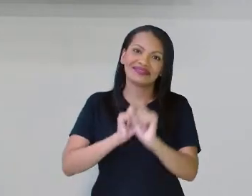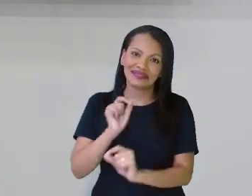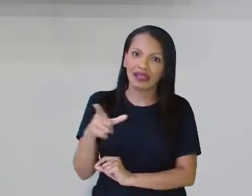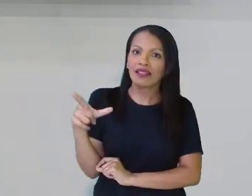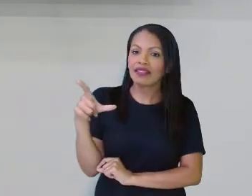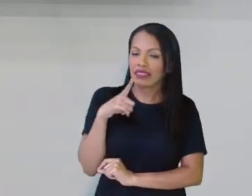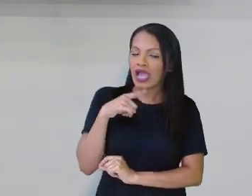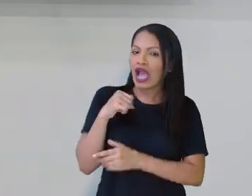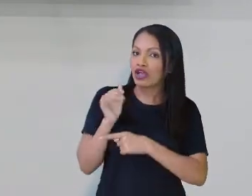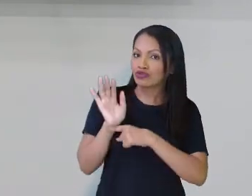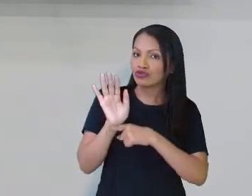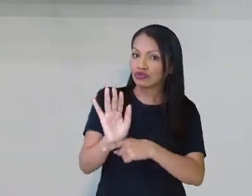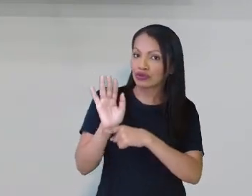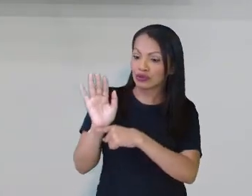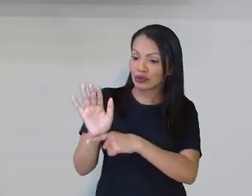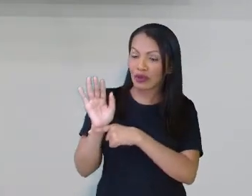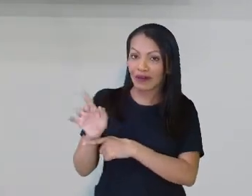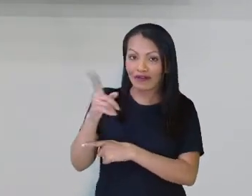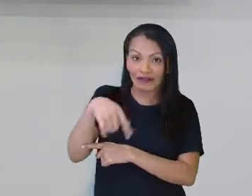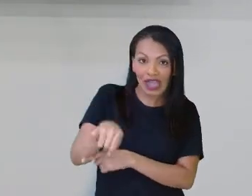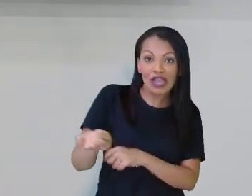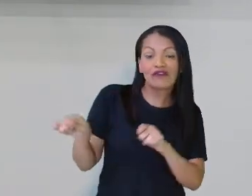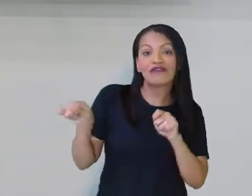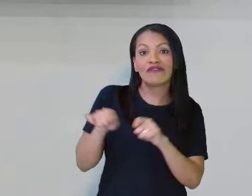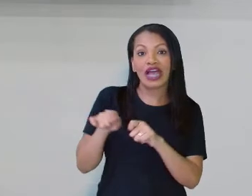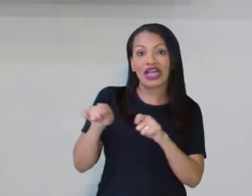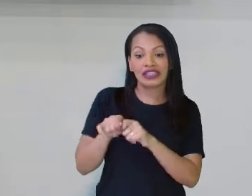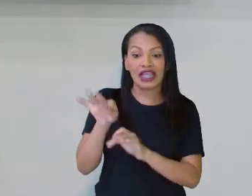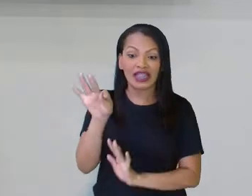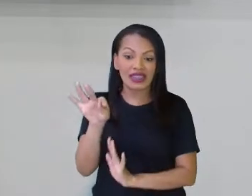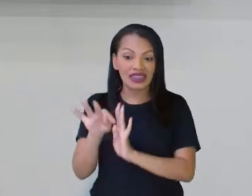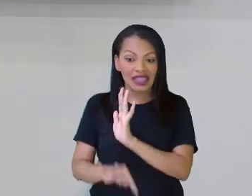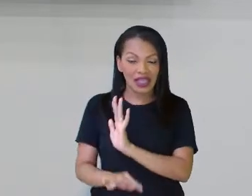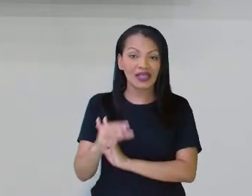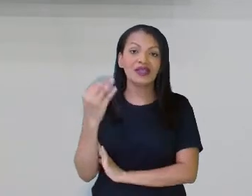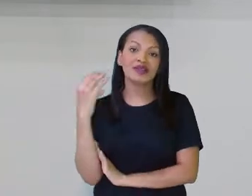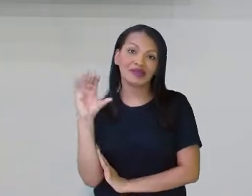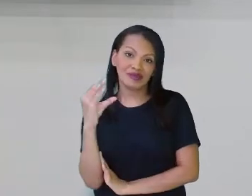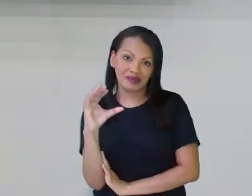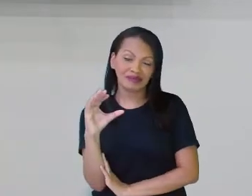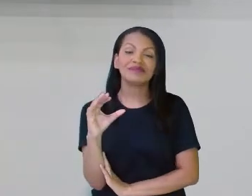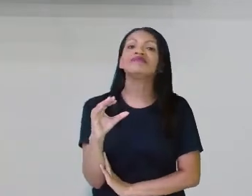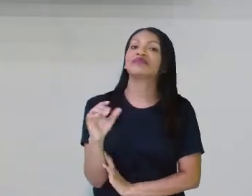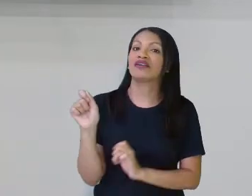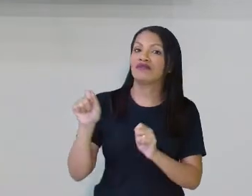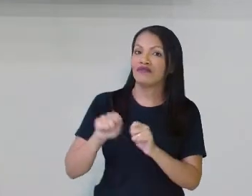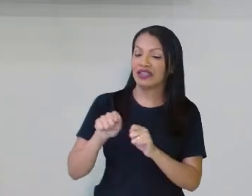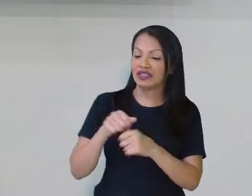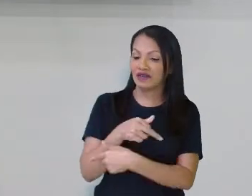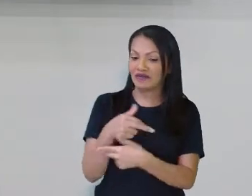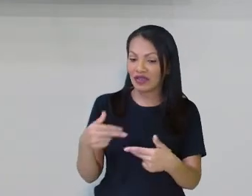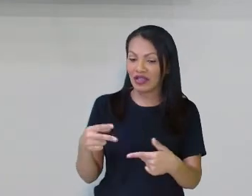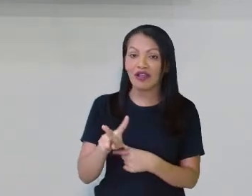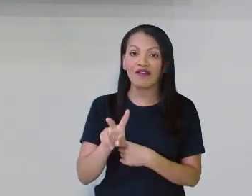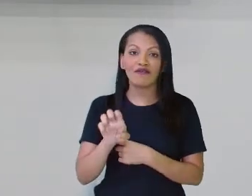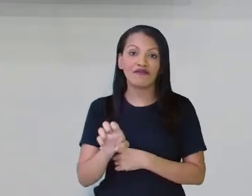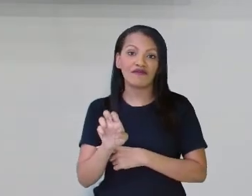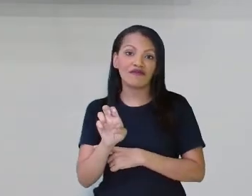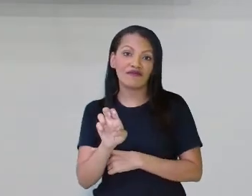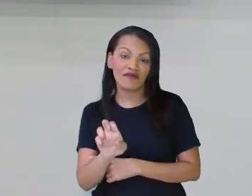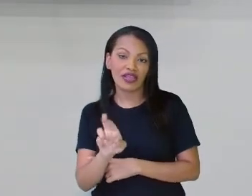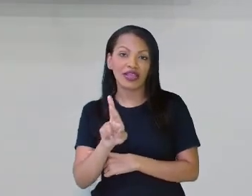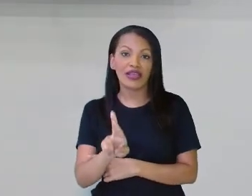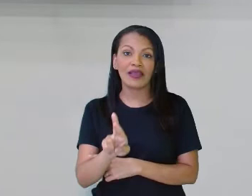muita contribuição para a gente fazer textos científicos, para a gente construir algum verbete. Mas, olha, eu